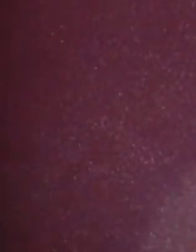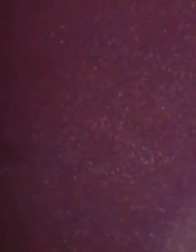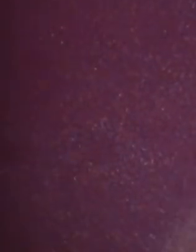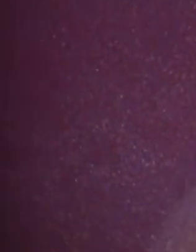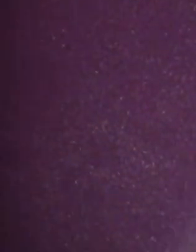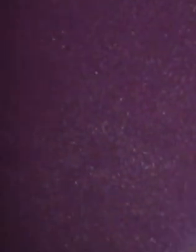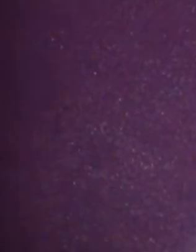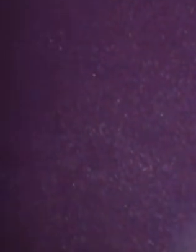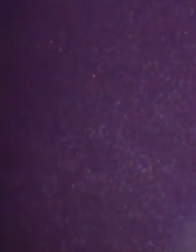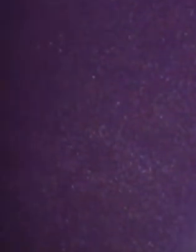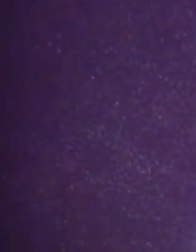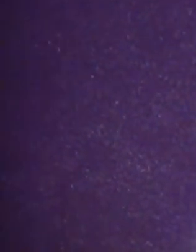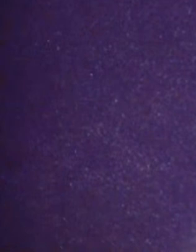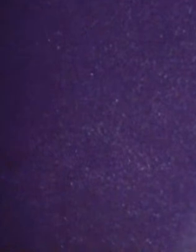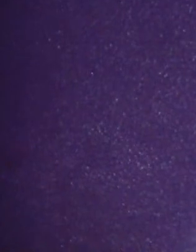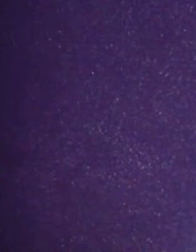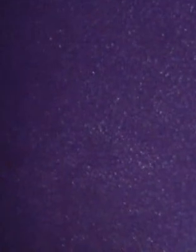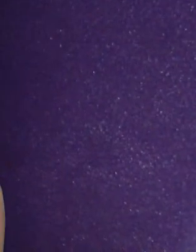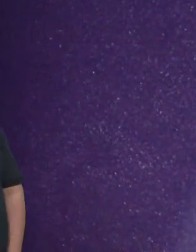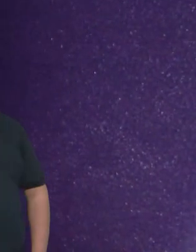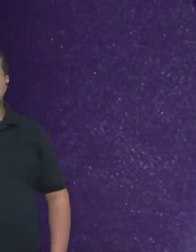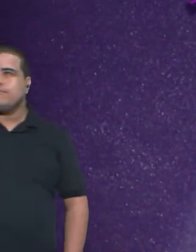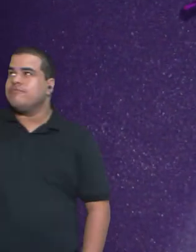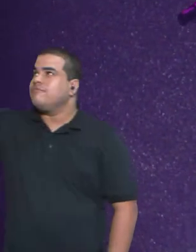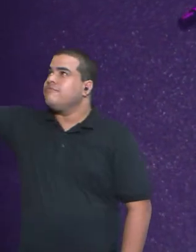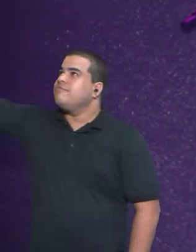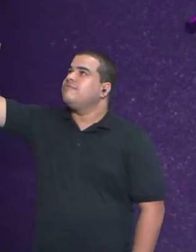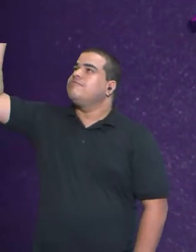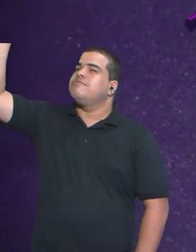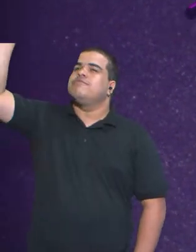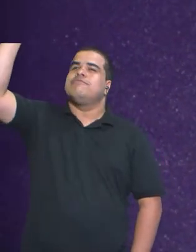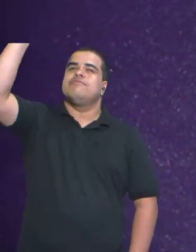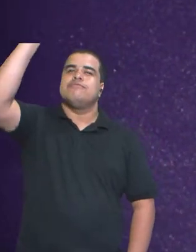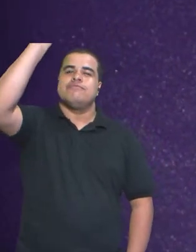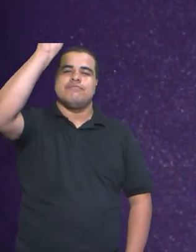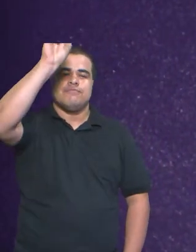Deus Está Aqui